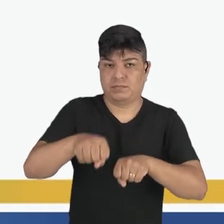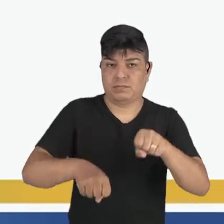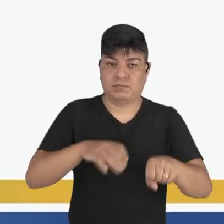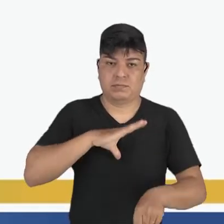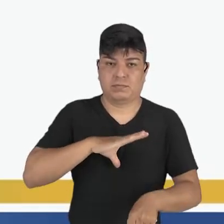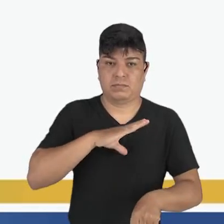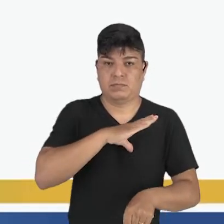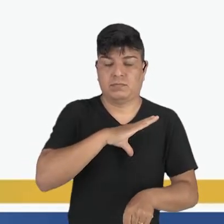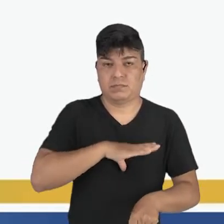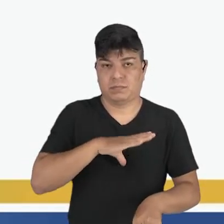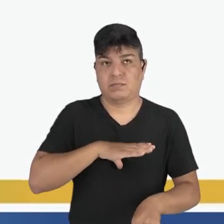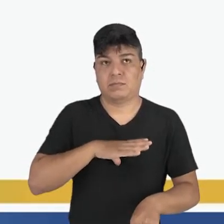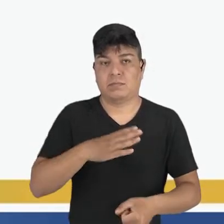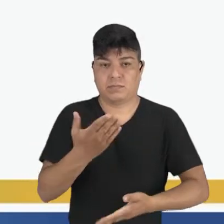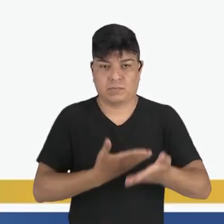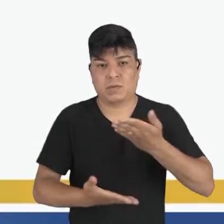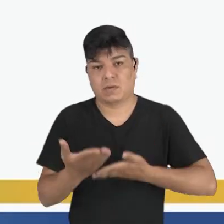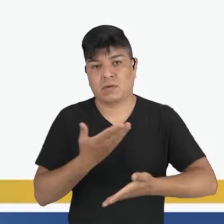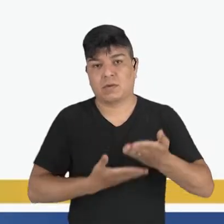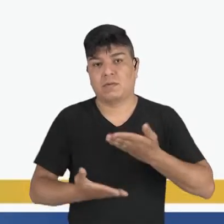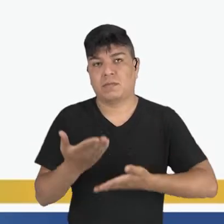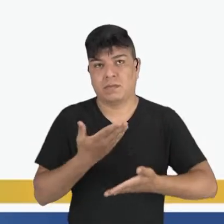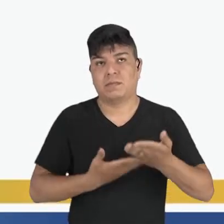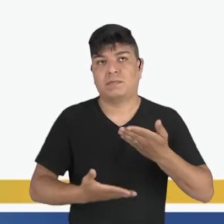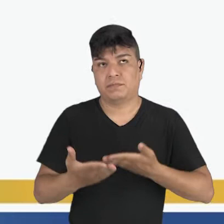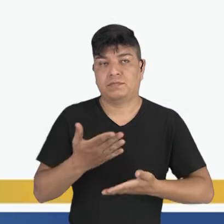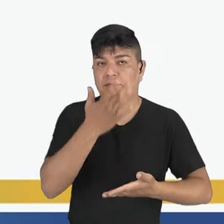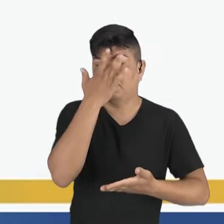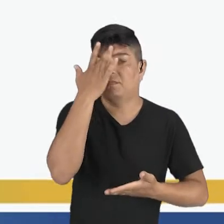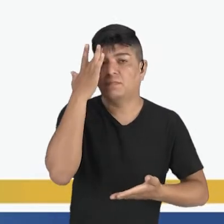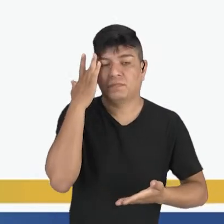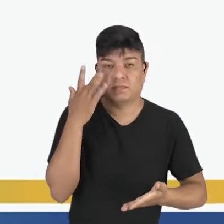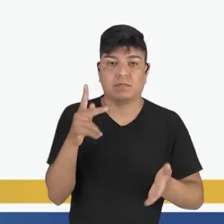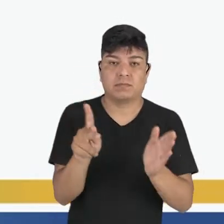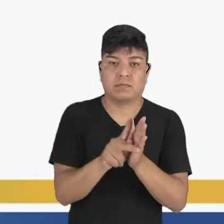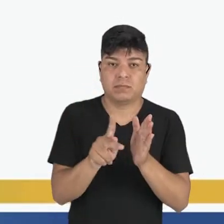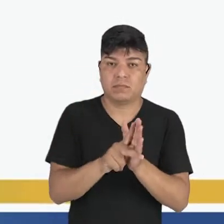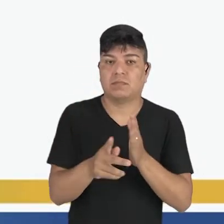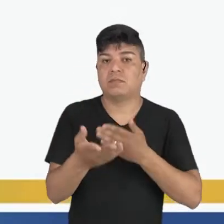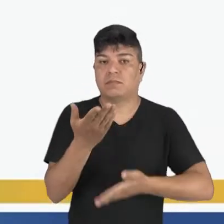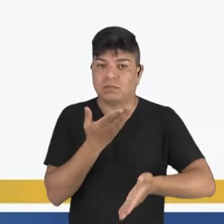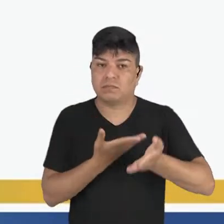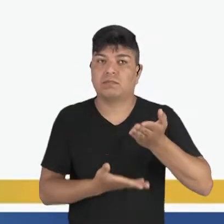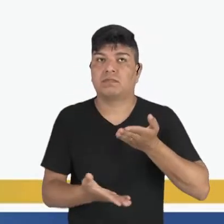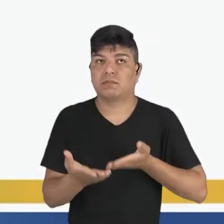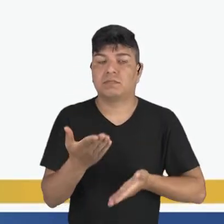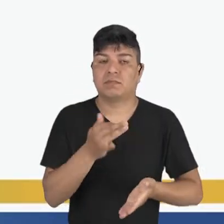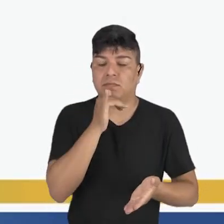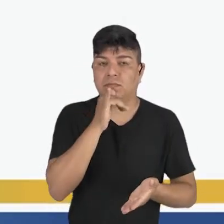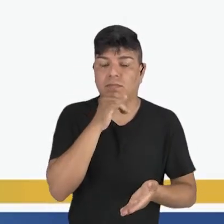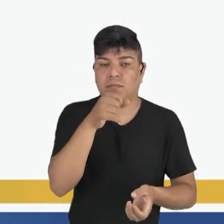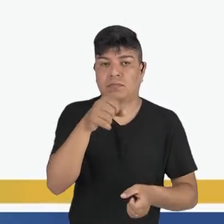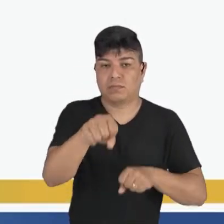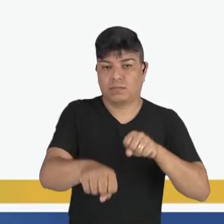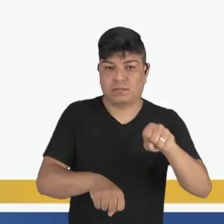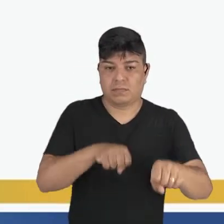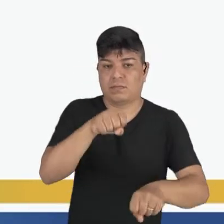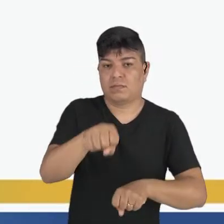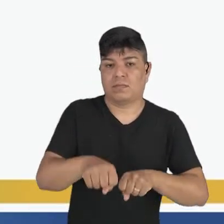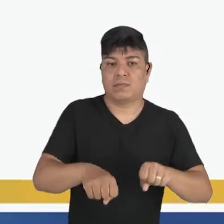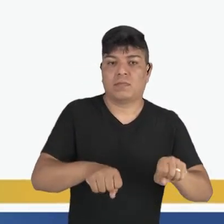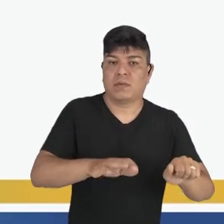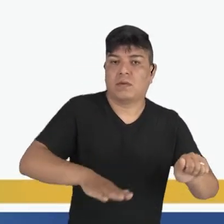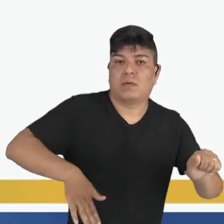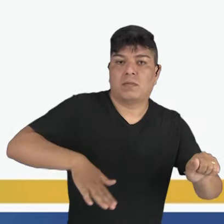né, que é um novo modelo de mobilidade urbana em que as pessoas compartilham o mesmo transporte, né? Bicicleta, por exemplo, pode ser um patinete,